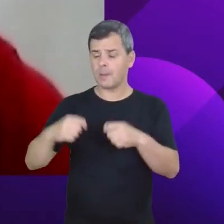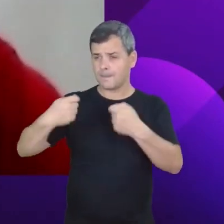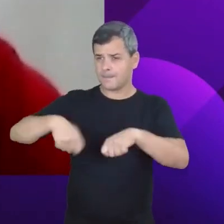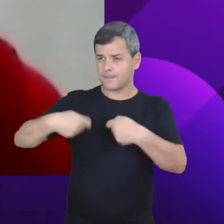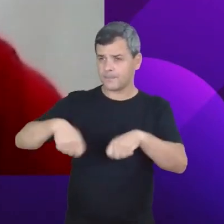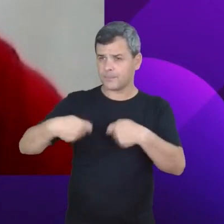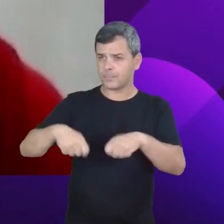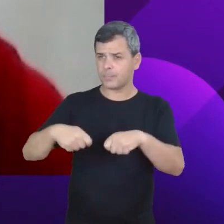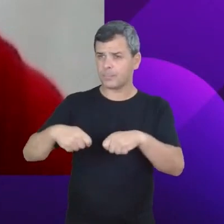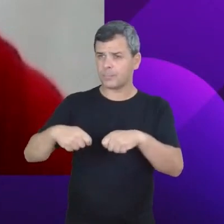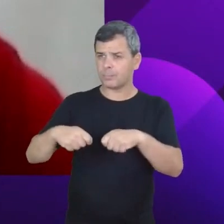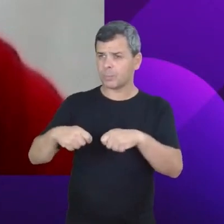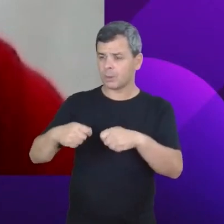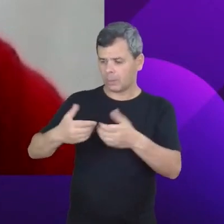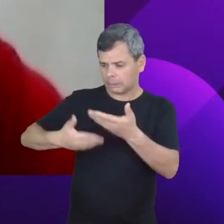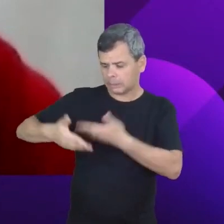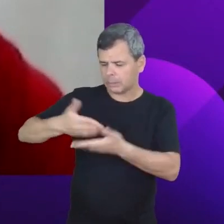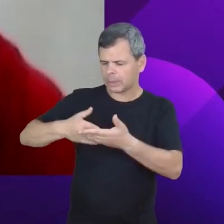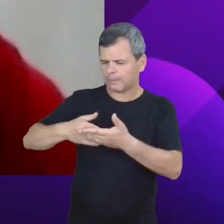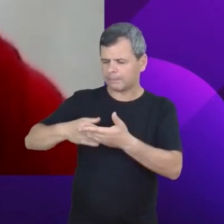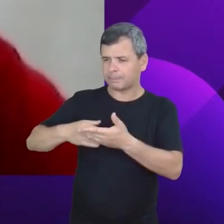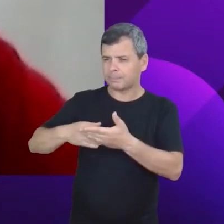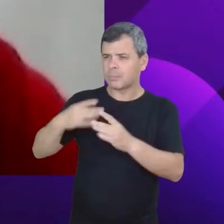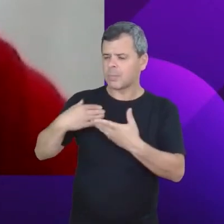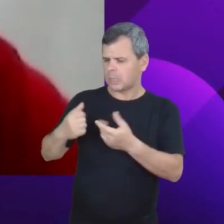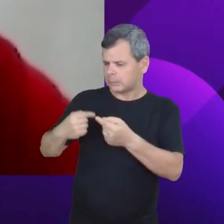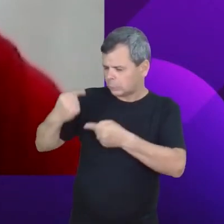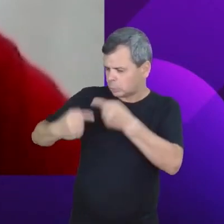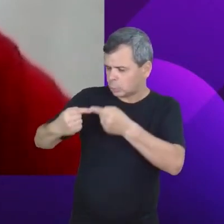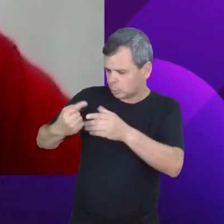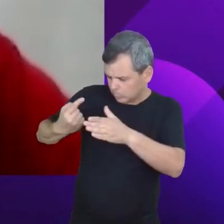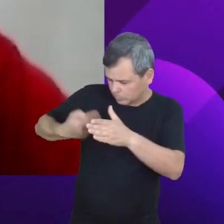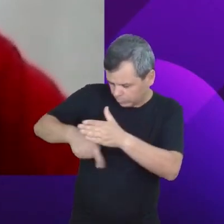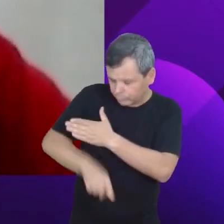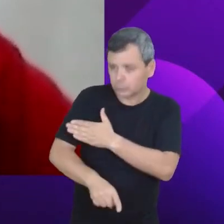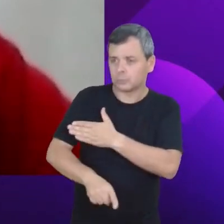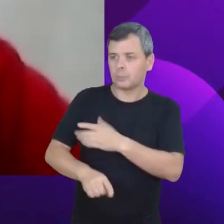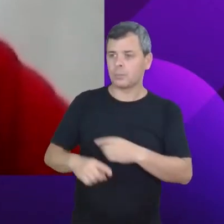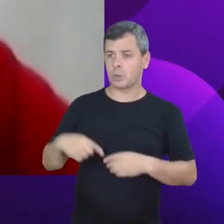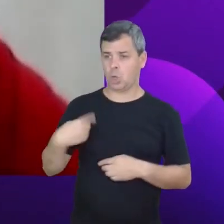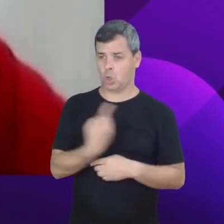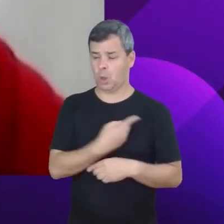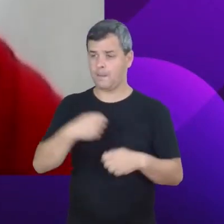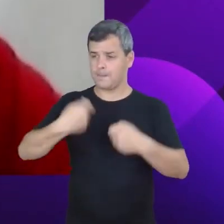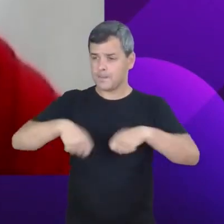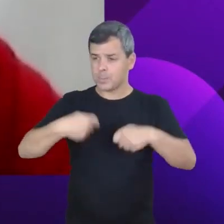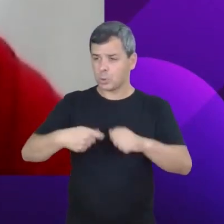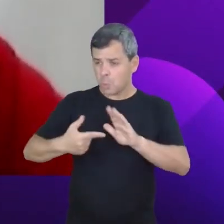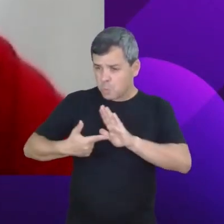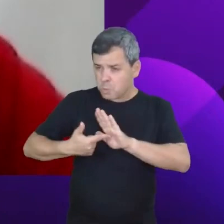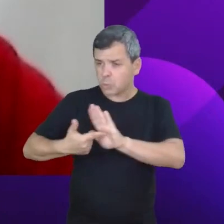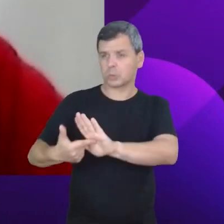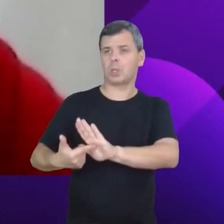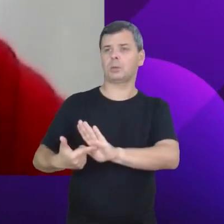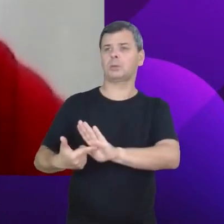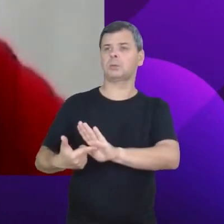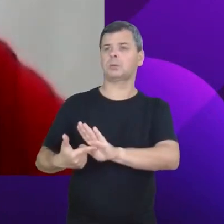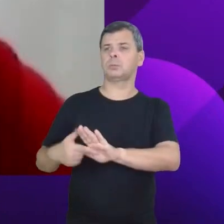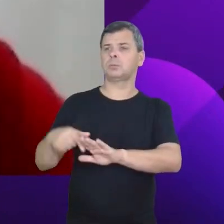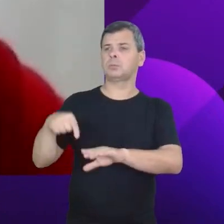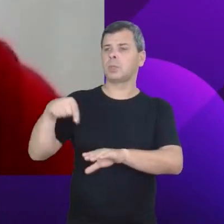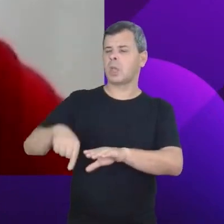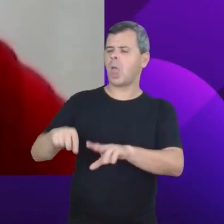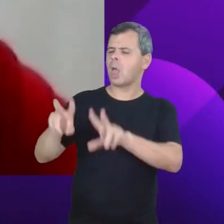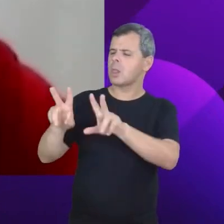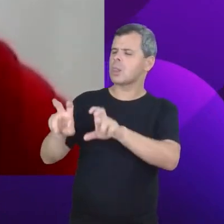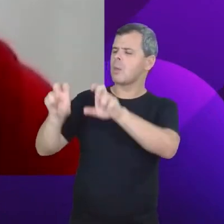precisa ainda ser mais apropriado, mais discutido. E a gente precisa trazer para esse meio,